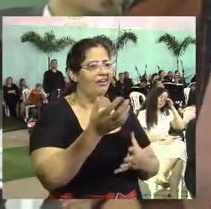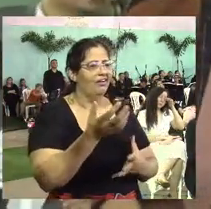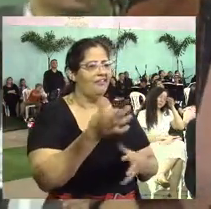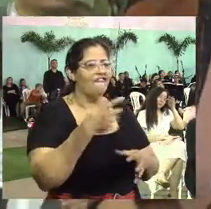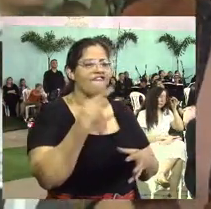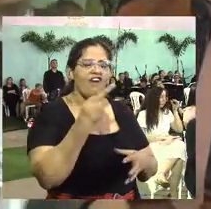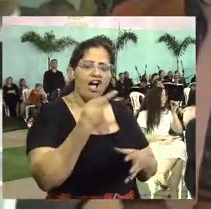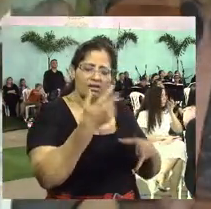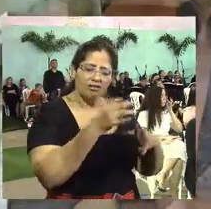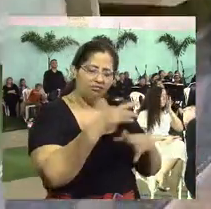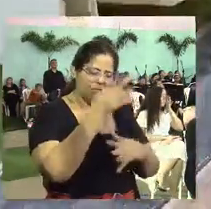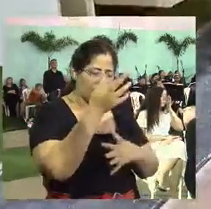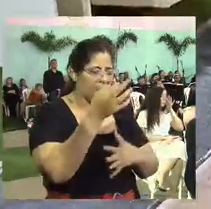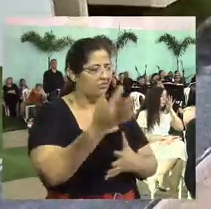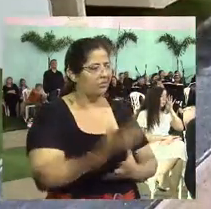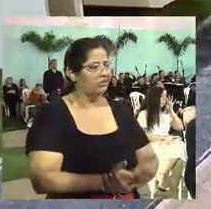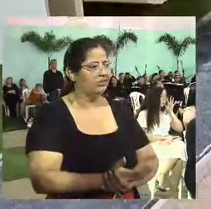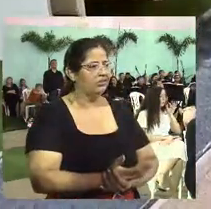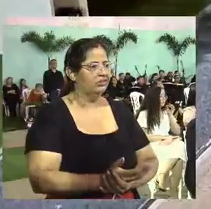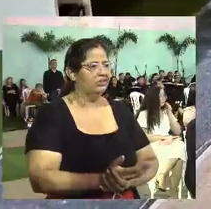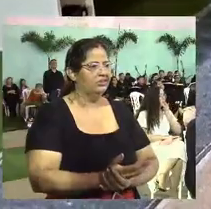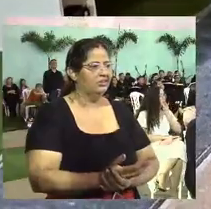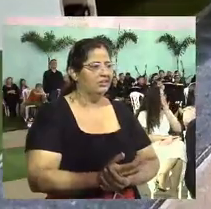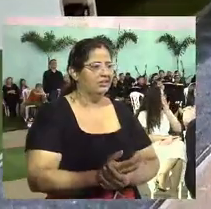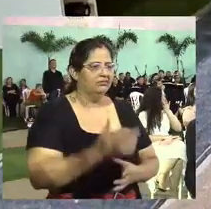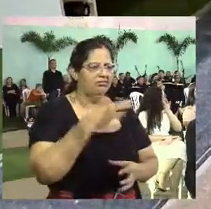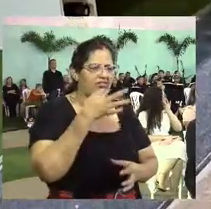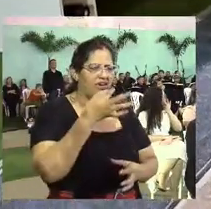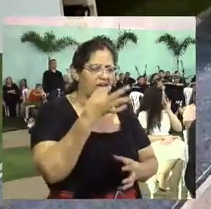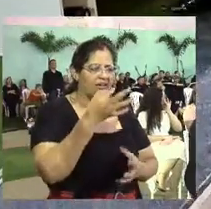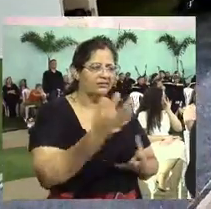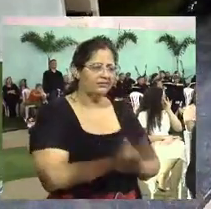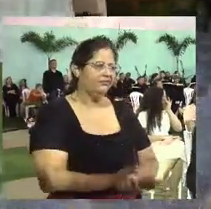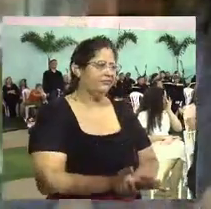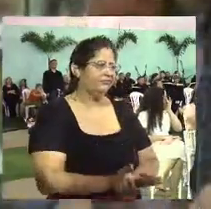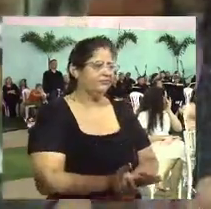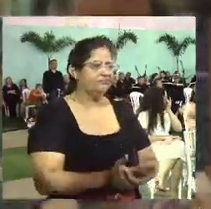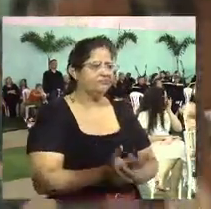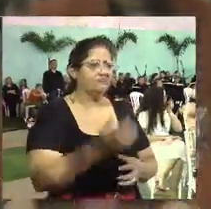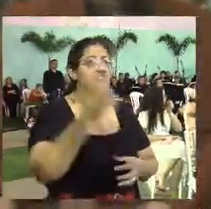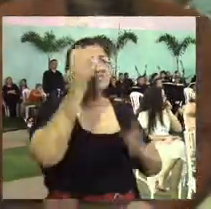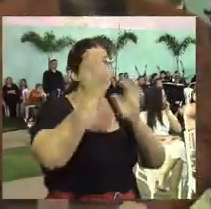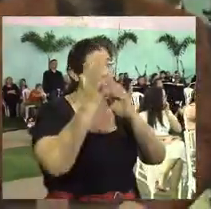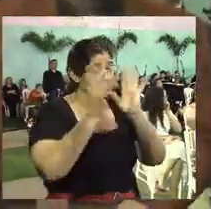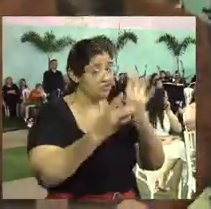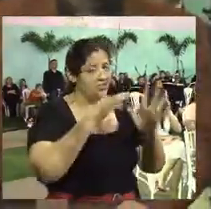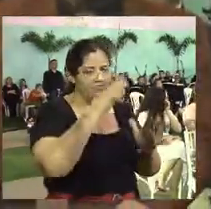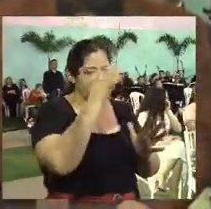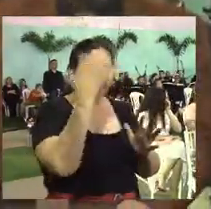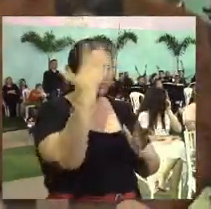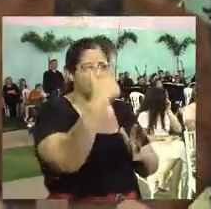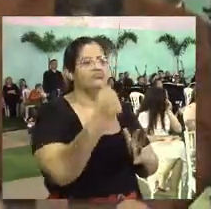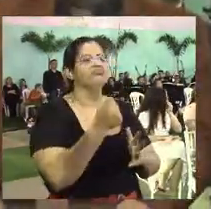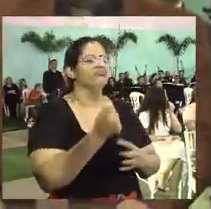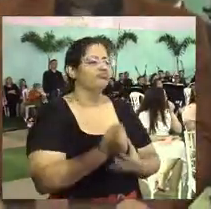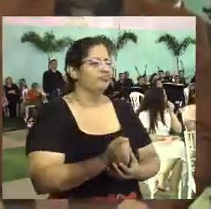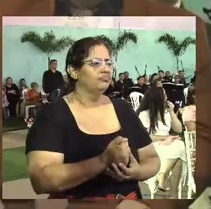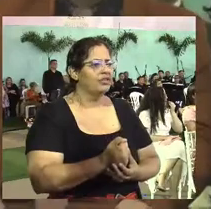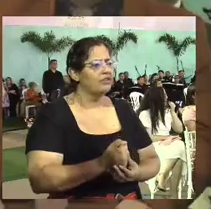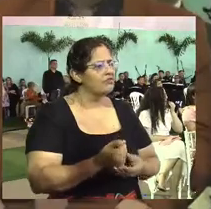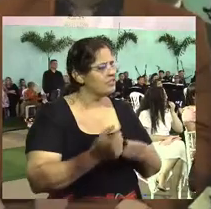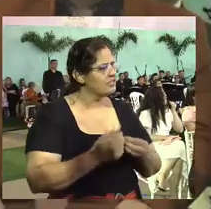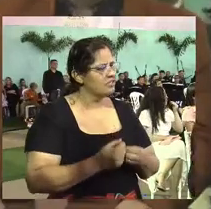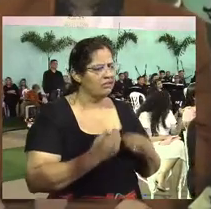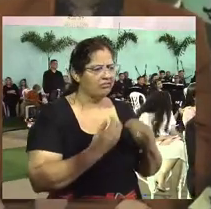fala de flores e diga Jesus é a Rosa de Saron ele é o Lírio dos Vales arrependemos pois e converter e ganha